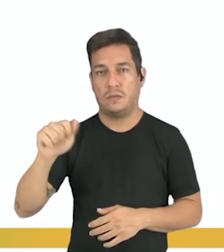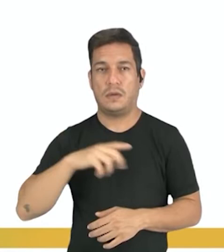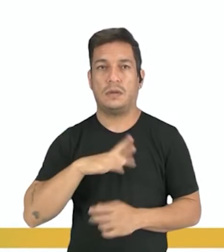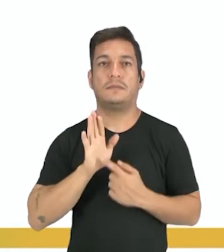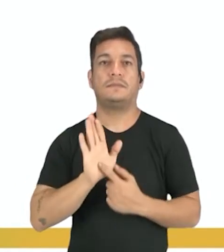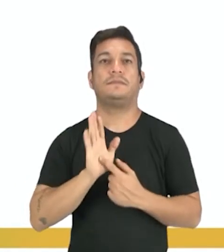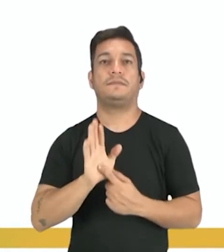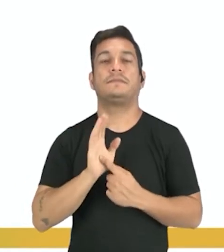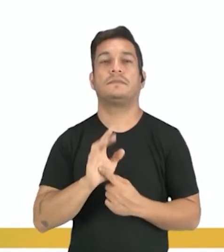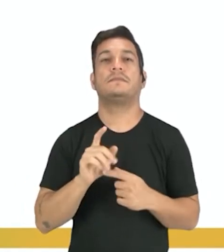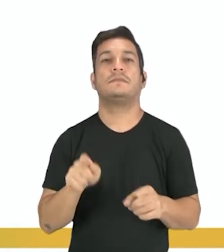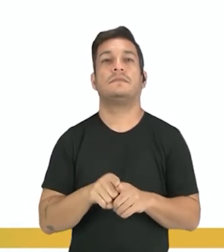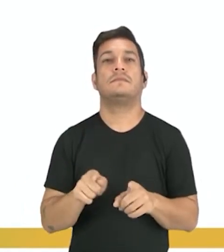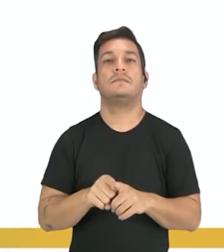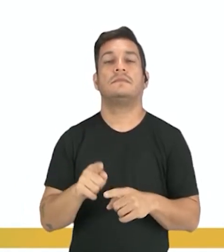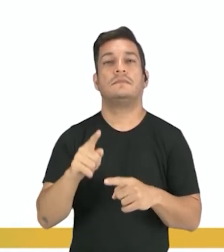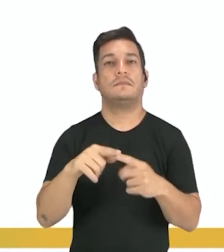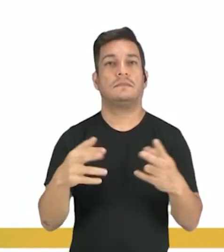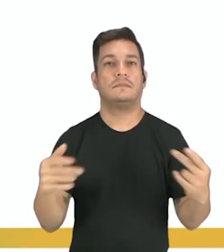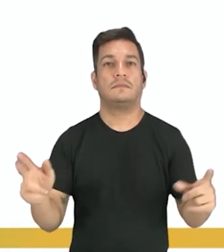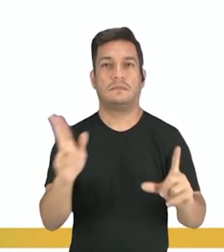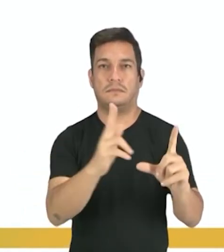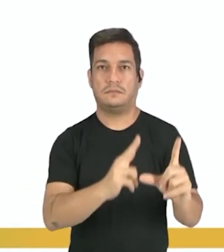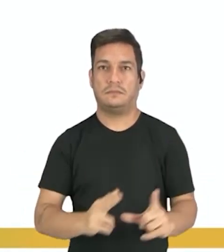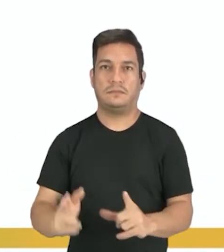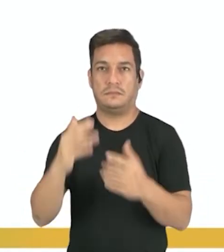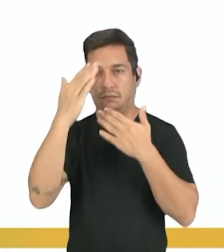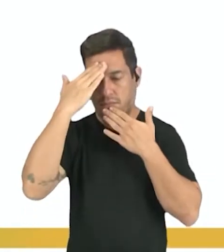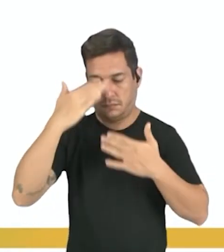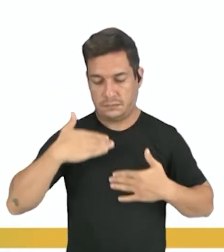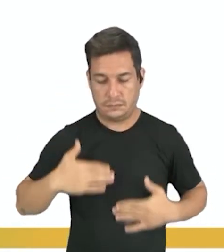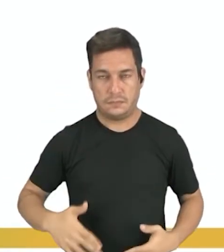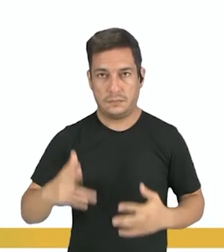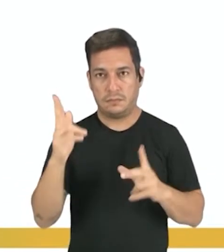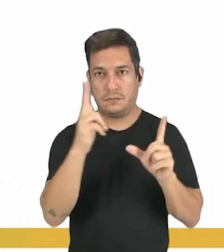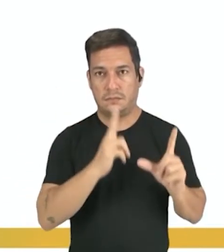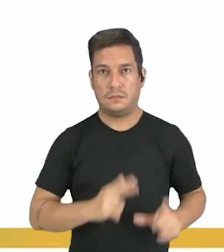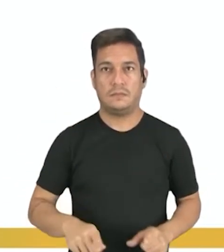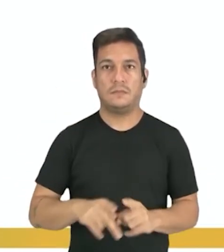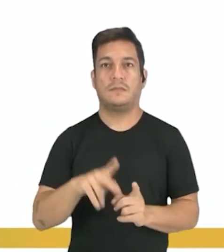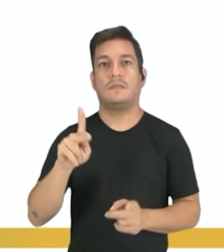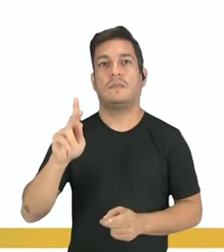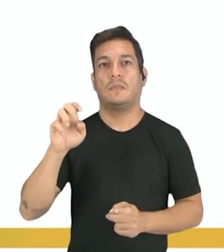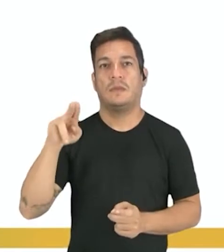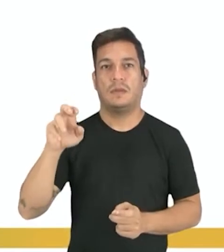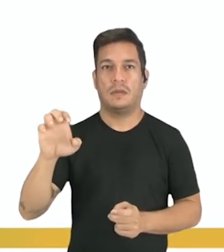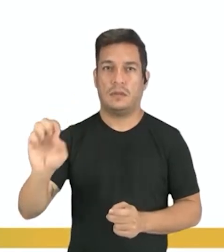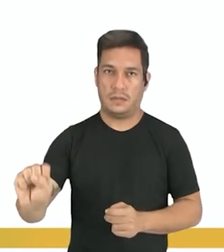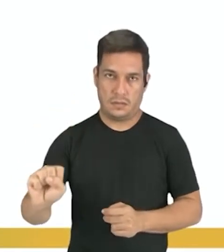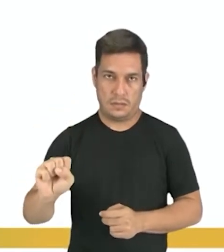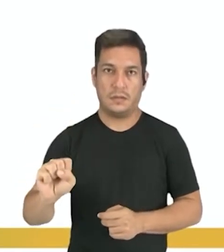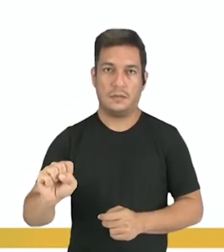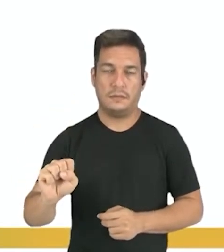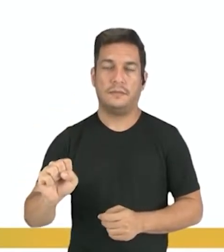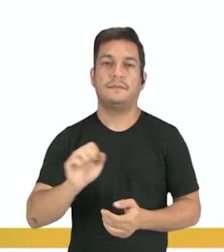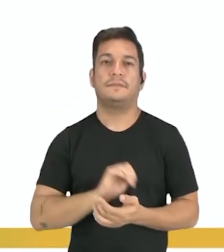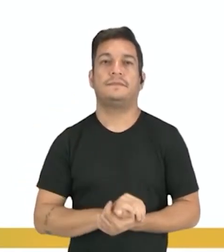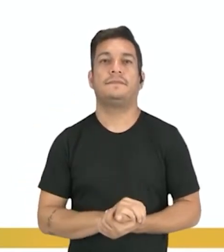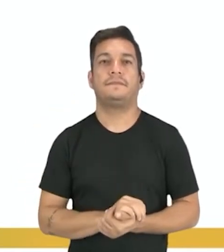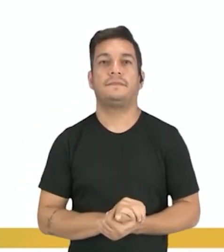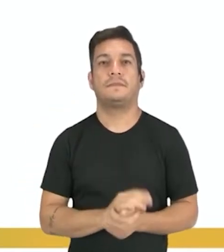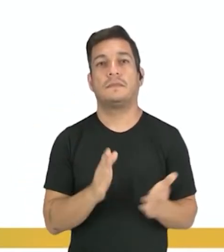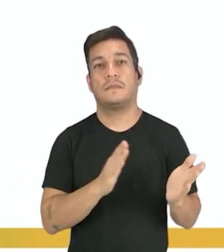Exposições dos artesanatos da Aldeia e pinturas corporais com os canais né que também são e